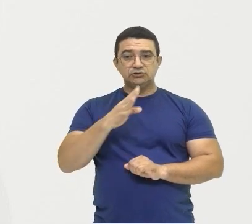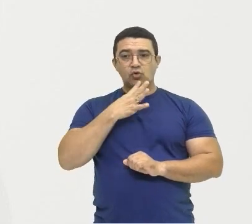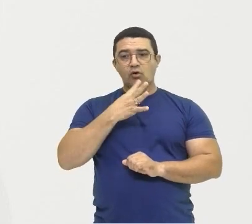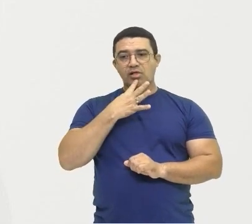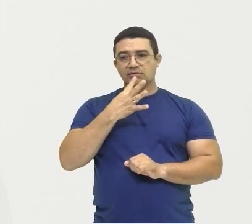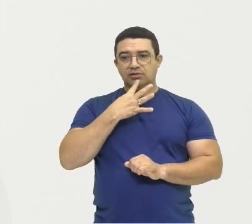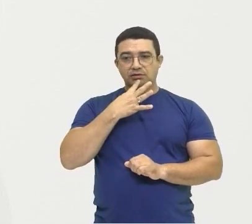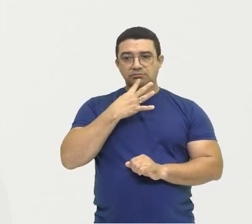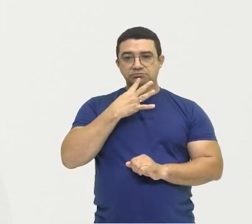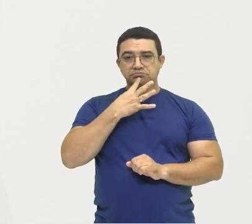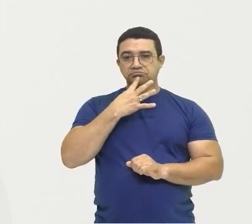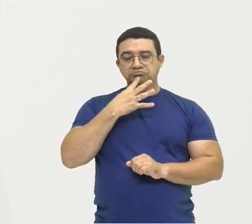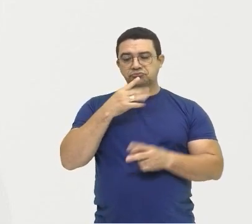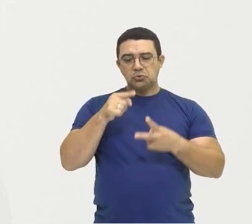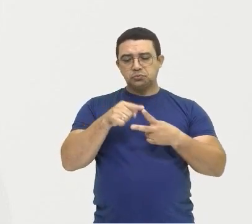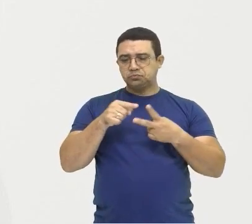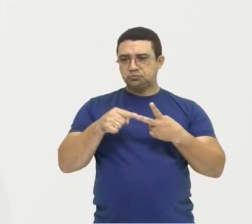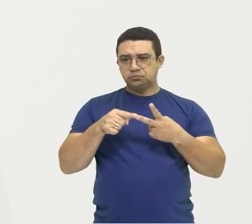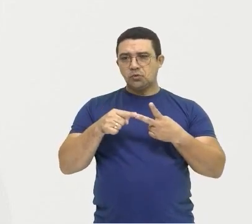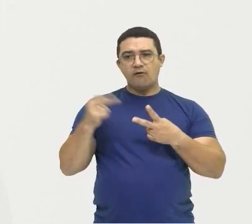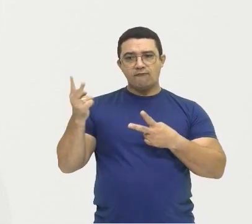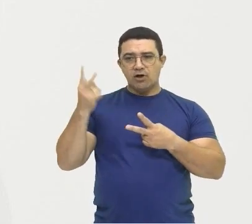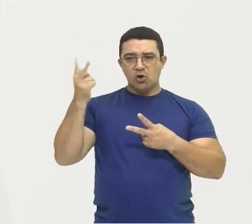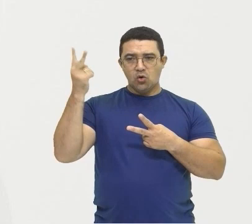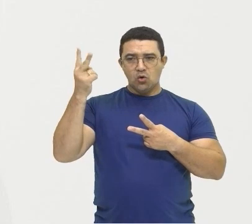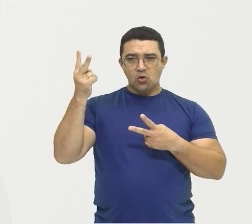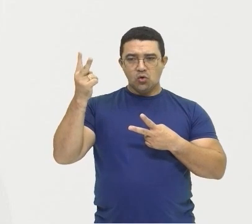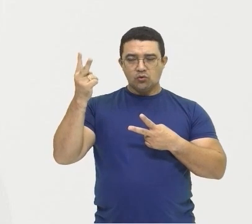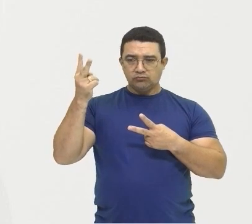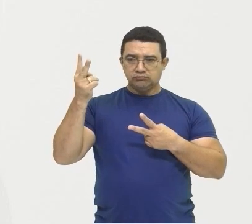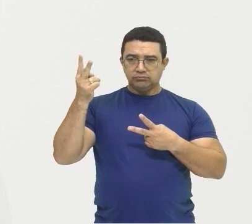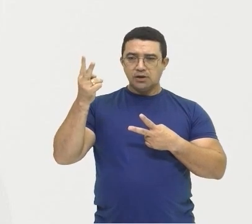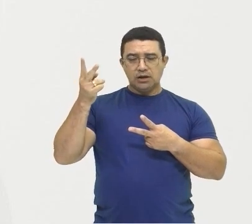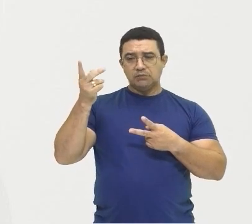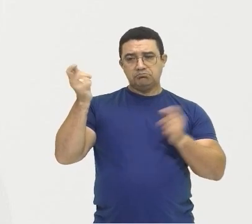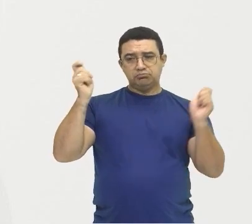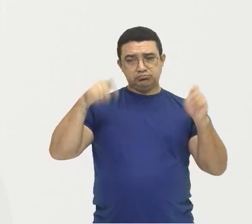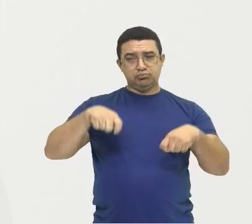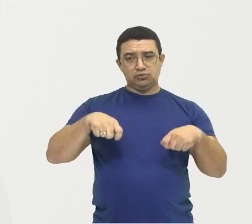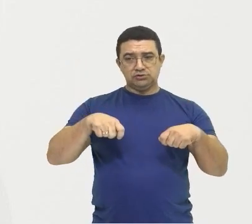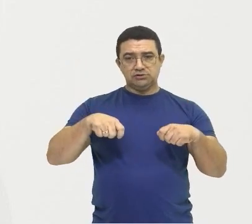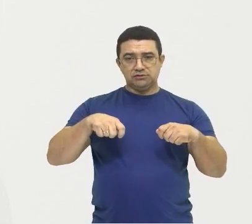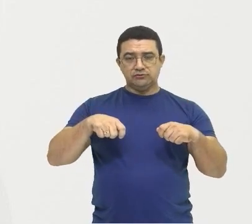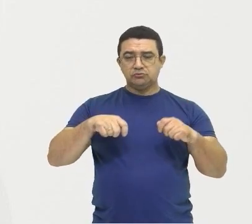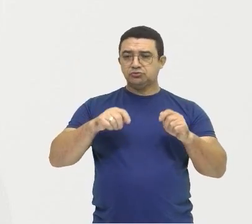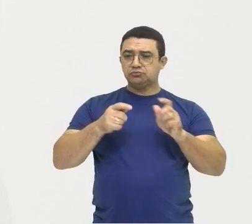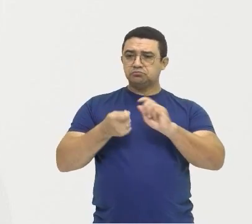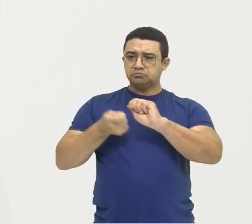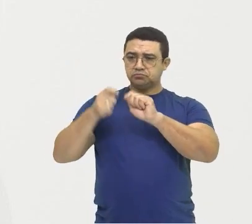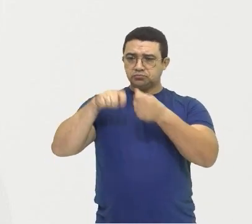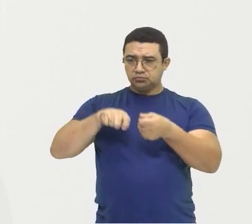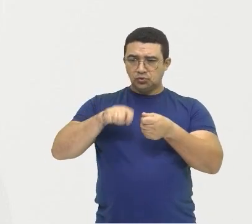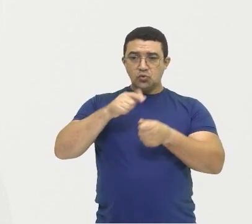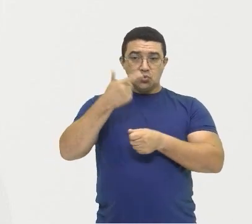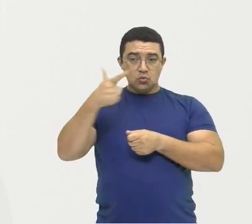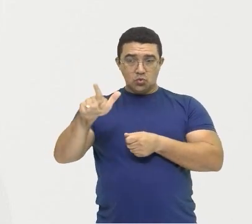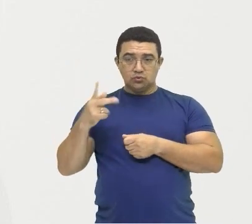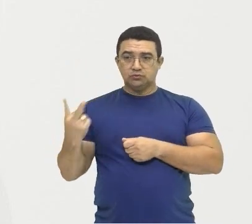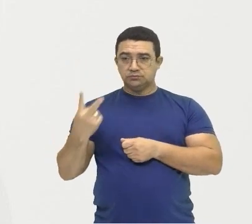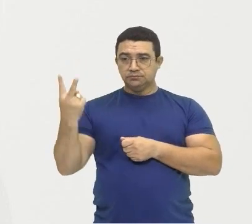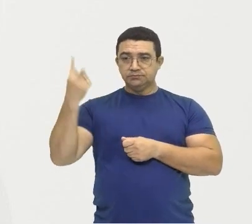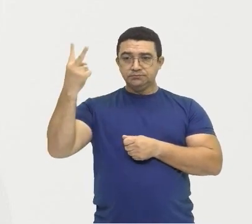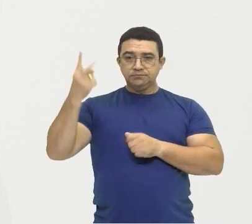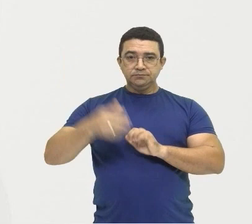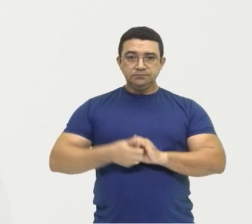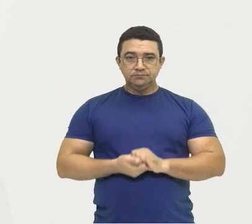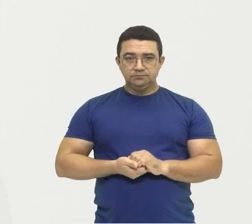dois valores, usando essa expressão, nós seremos capazes de transformar para o outro valor. Se eu